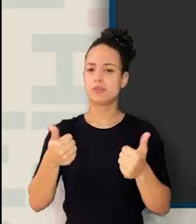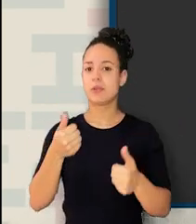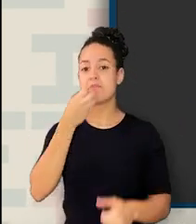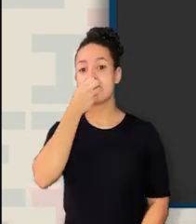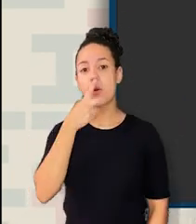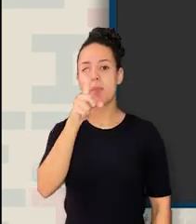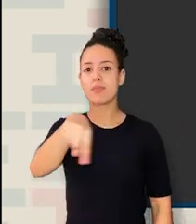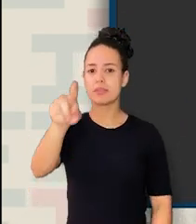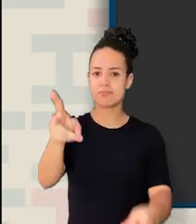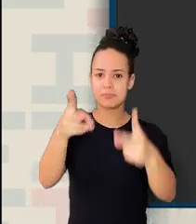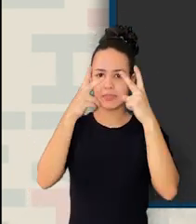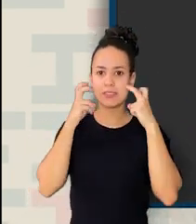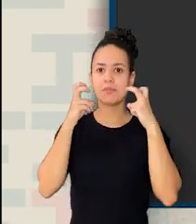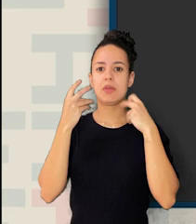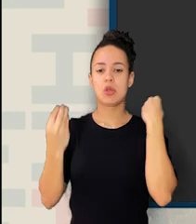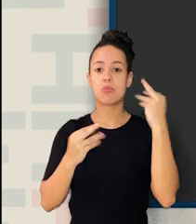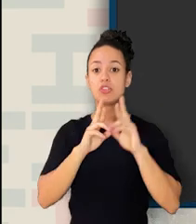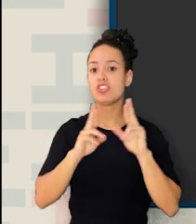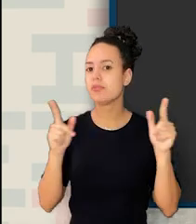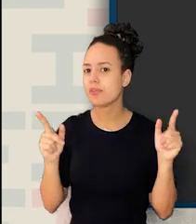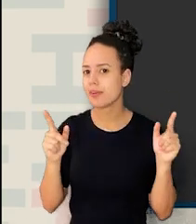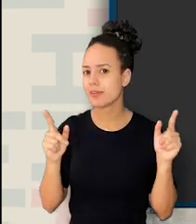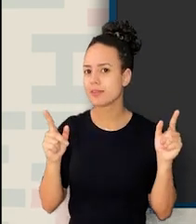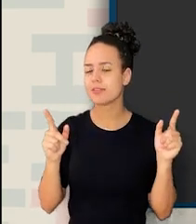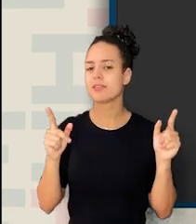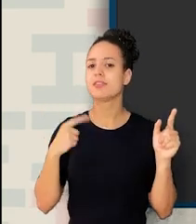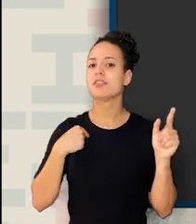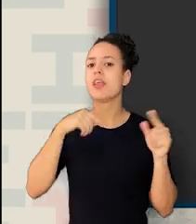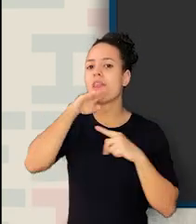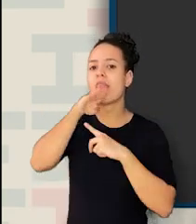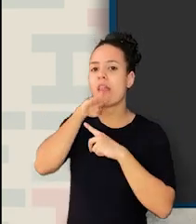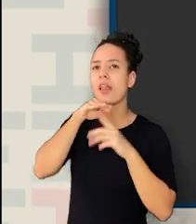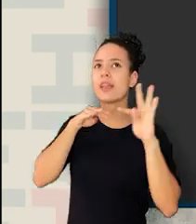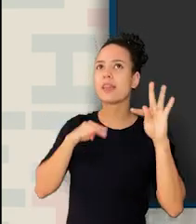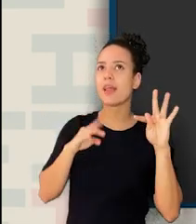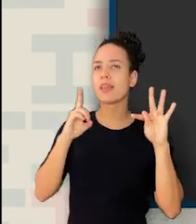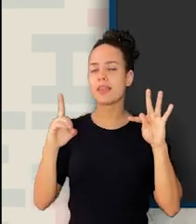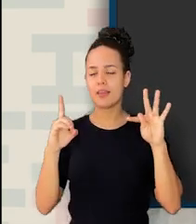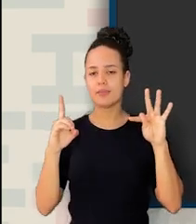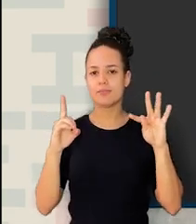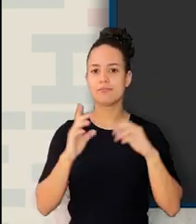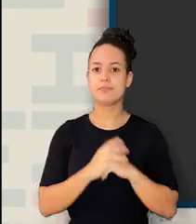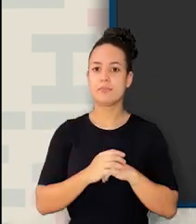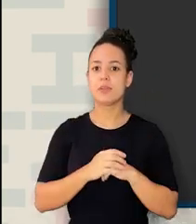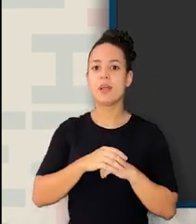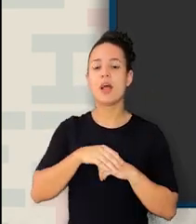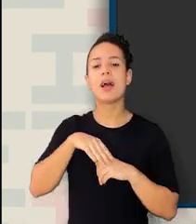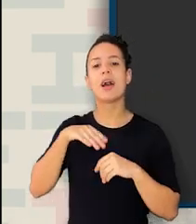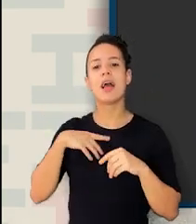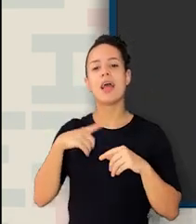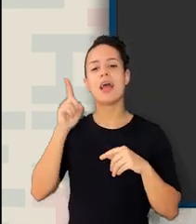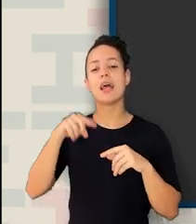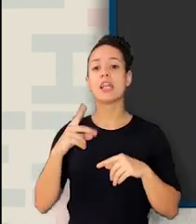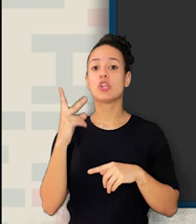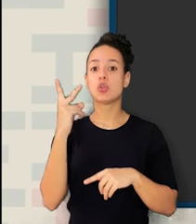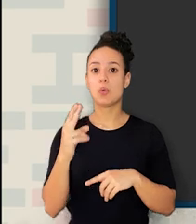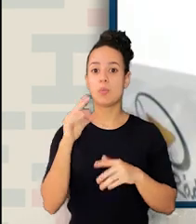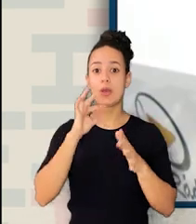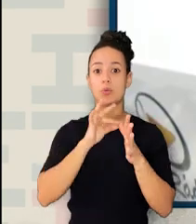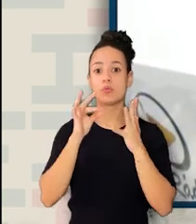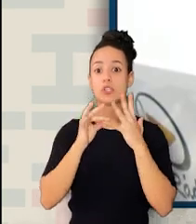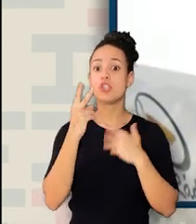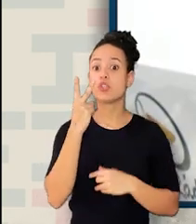você perceber a sutileza dessas diferenças de articulação entre o T e o D. Articulação dupla é combinar 2 consoantes, né?